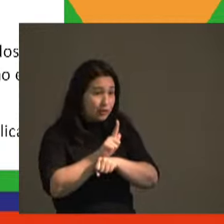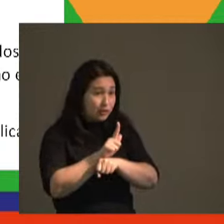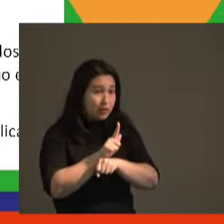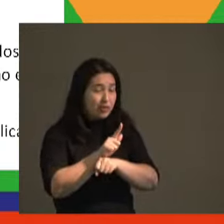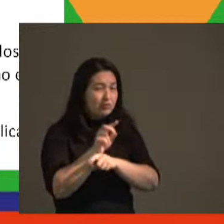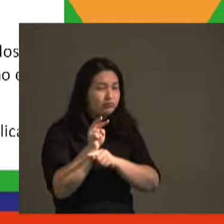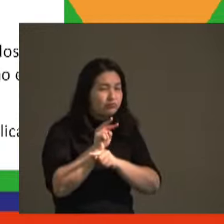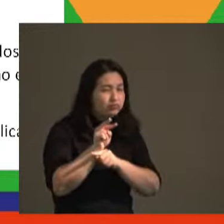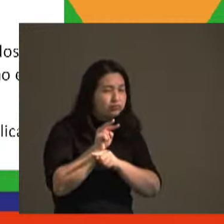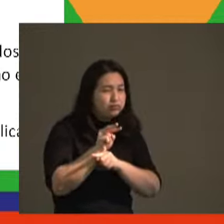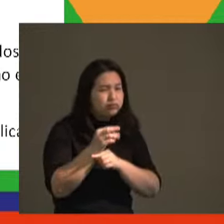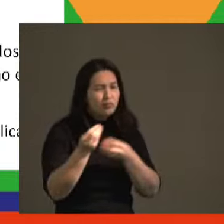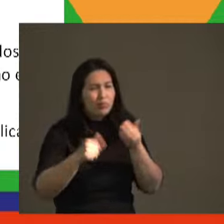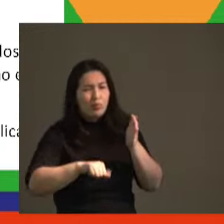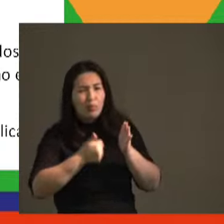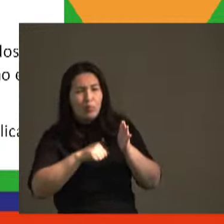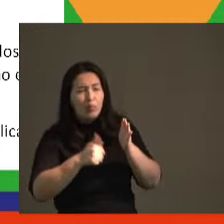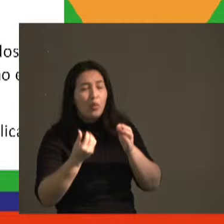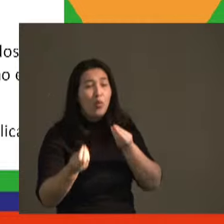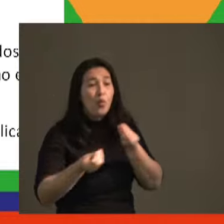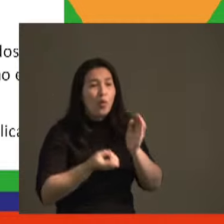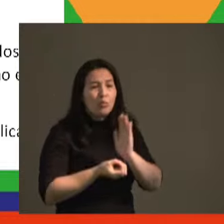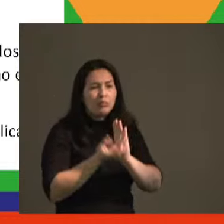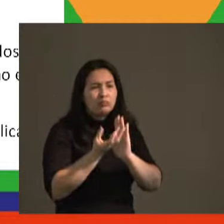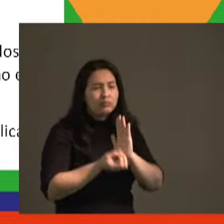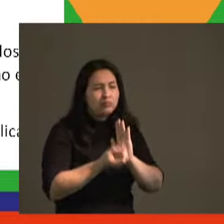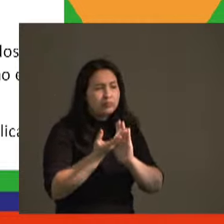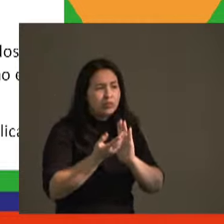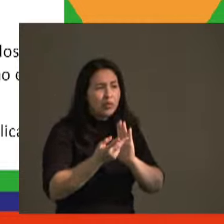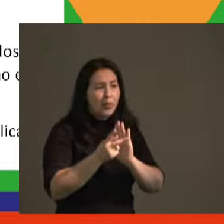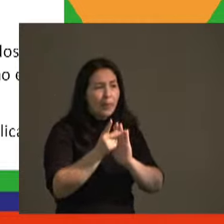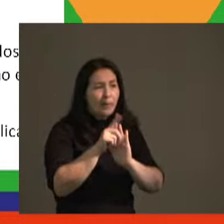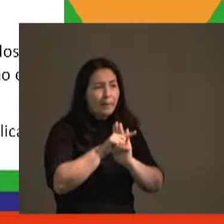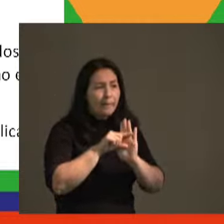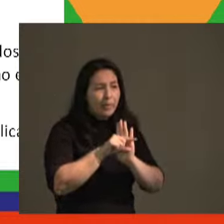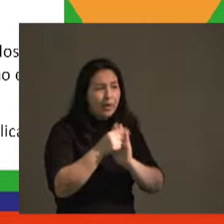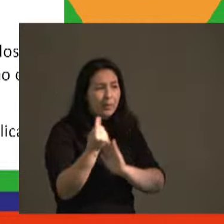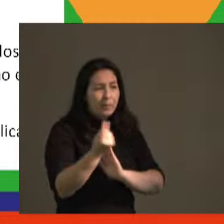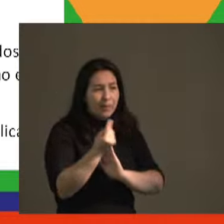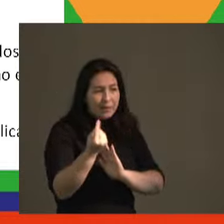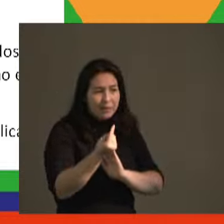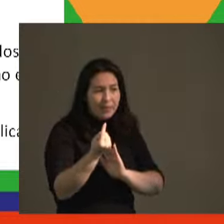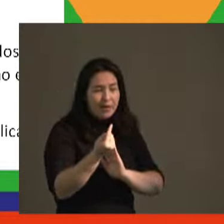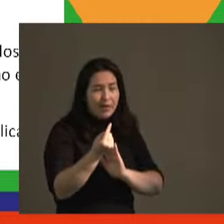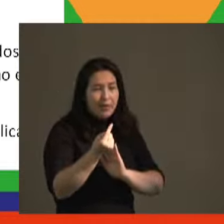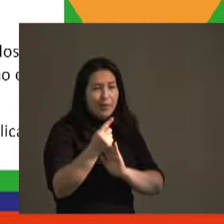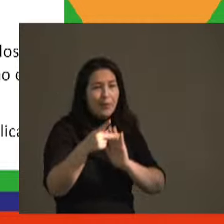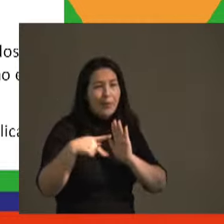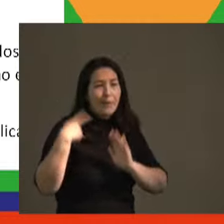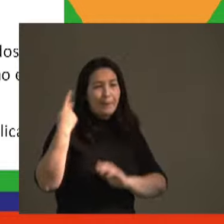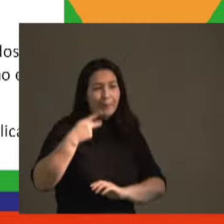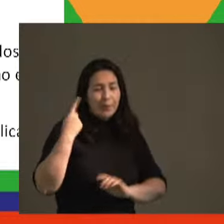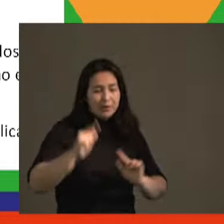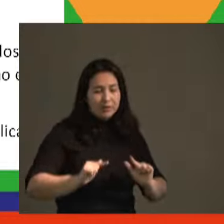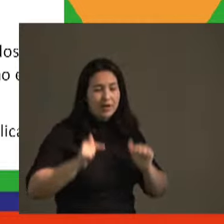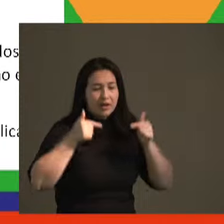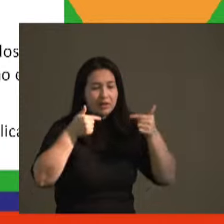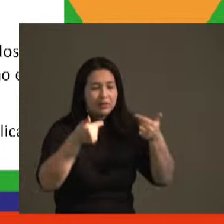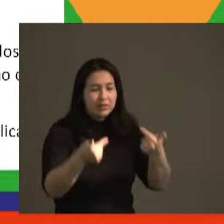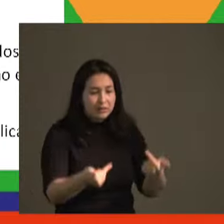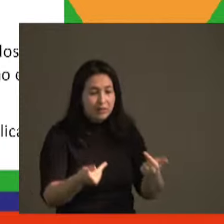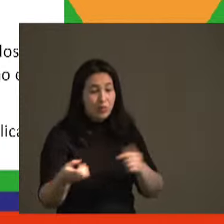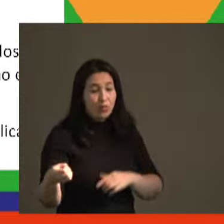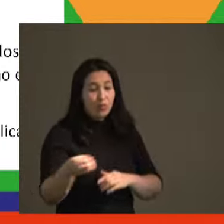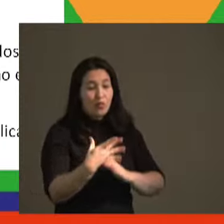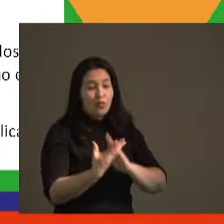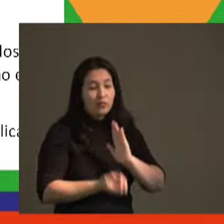e o monitoramento das ações do Novo Viver Sem Limite. No parágrafo 1º, as políticas, os programas e as ações integrantes do Novo